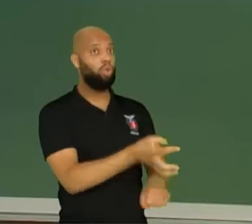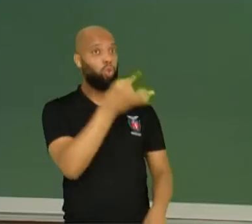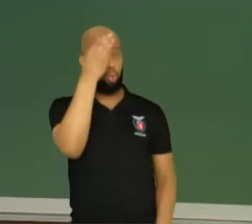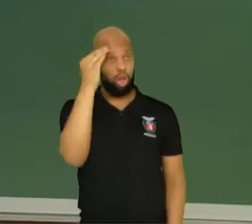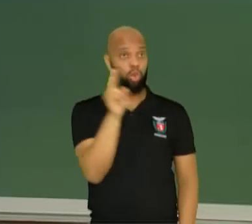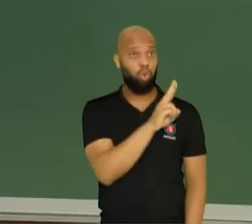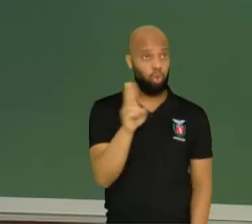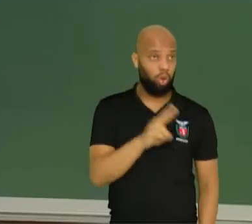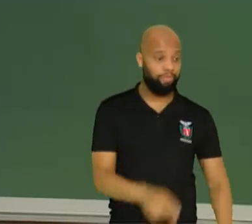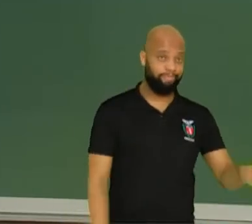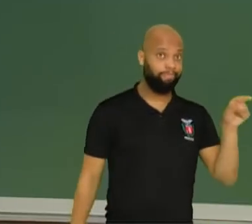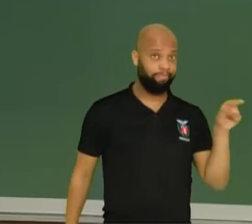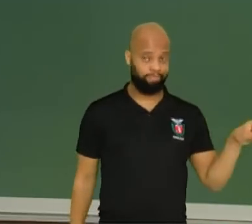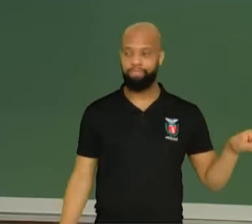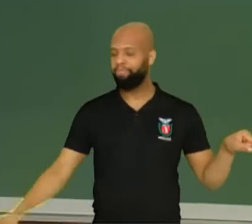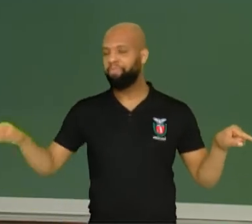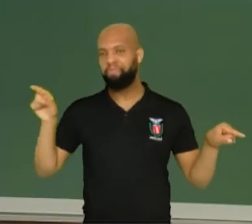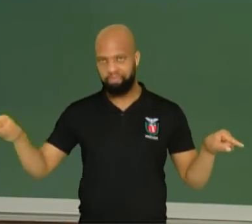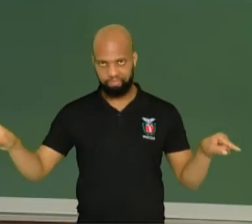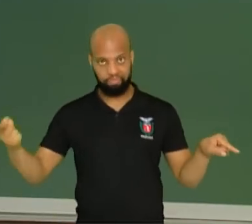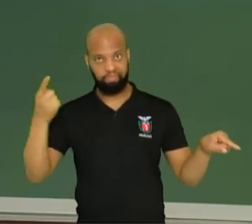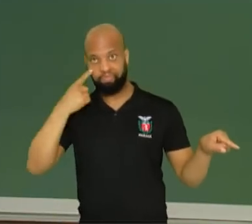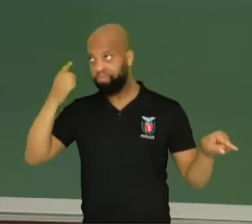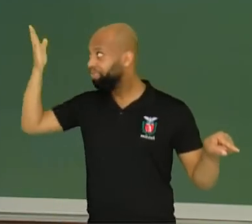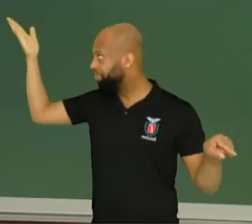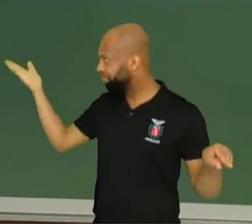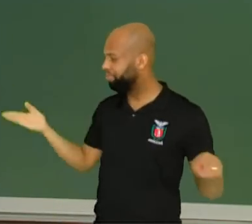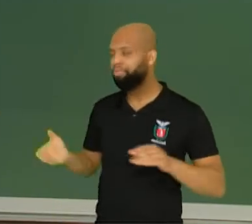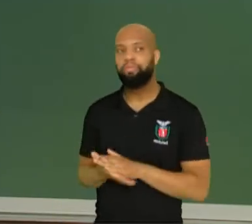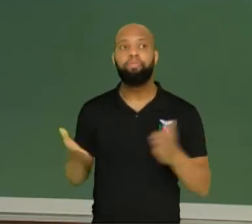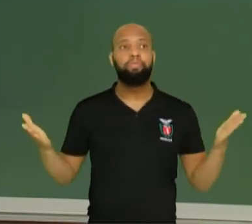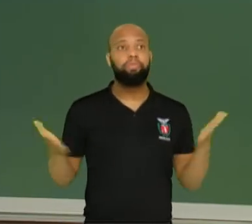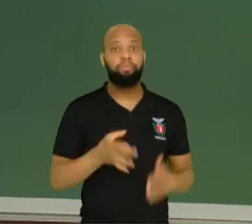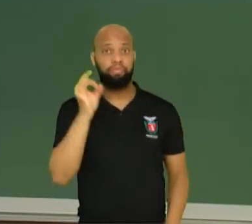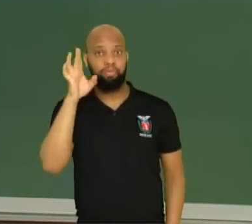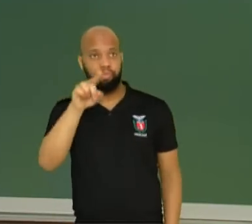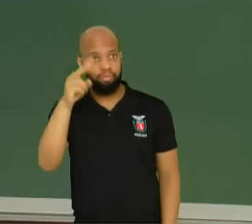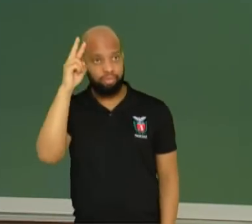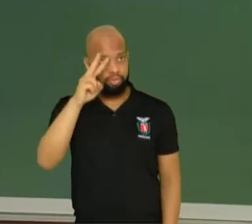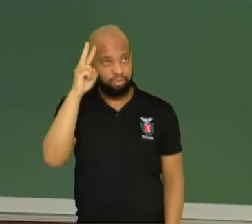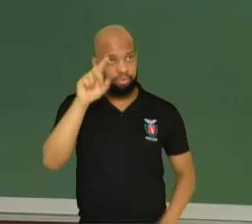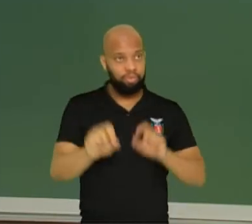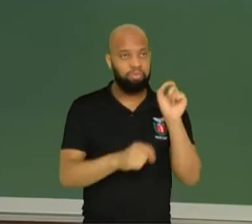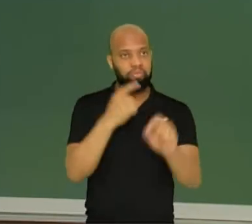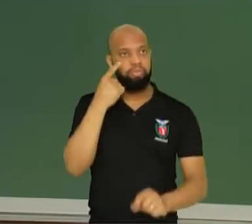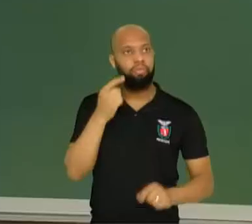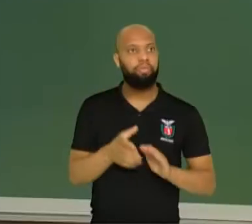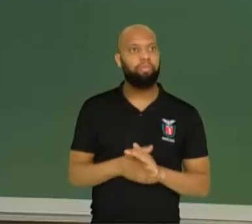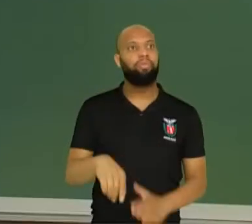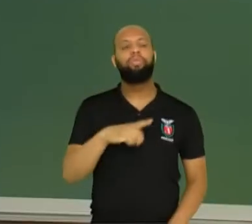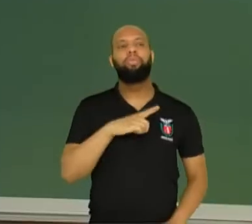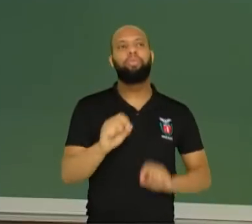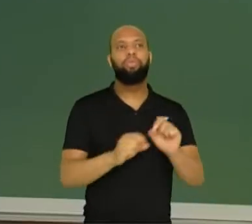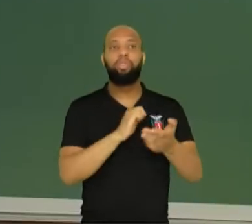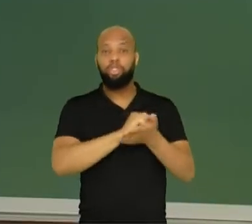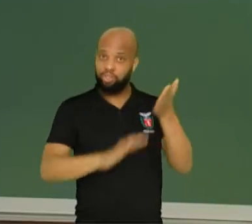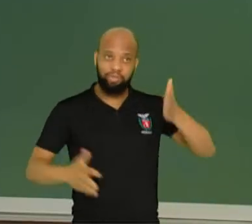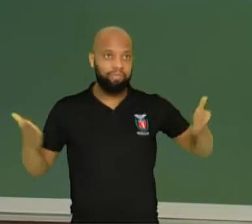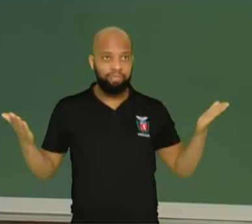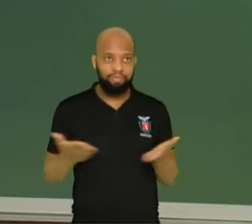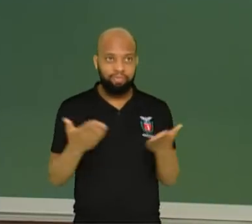dois nomes, pólipo e medusa. Para ficar fácil de você lembrar, olha só, temos uma